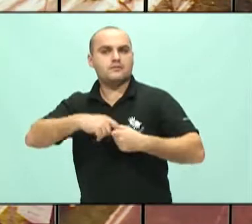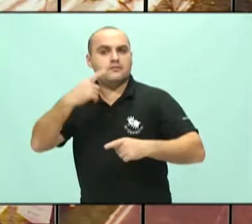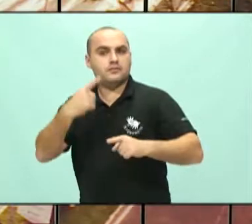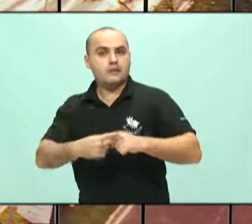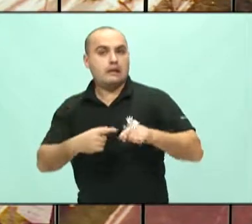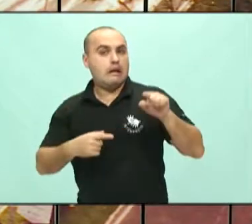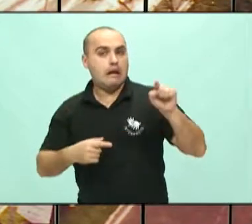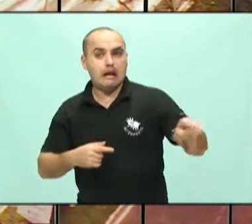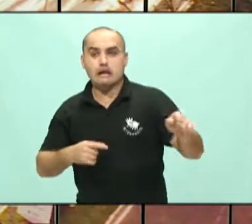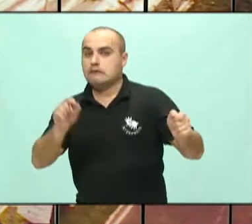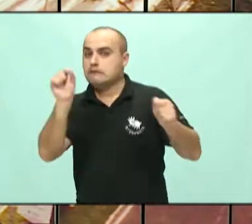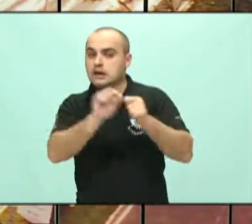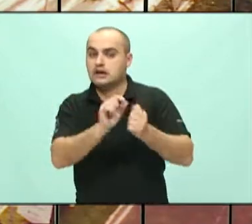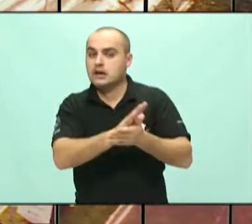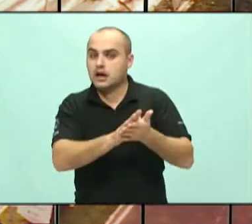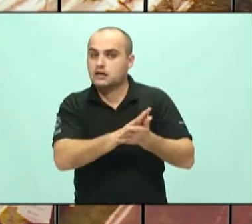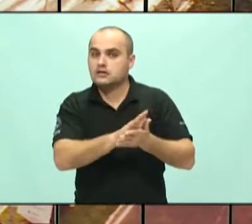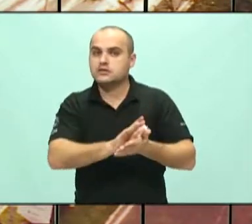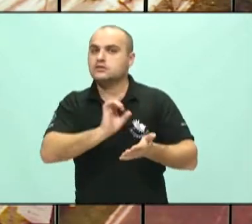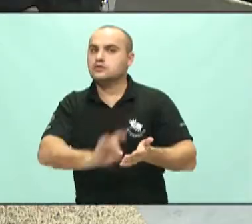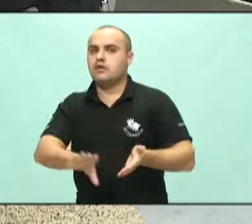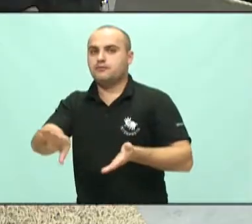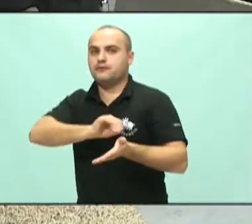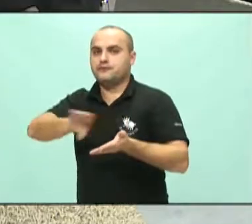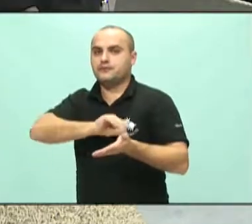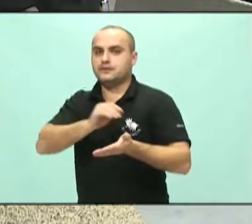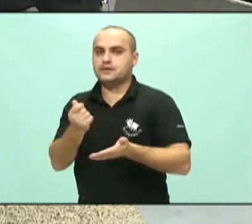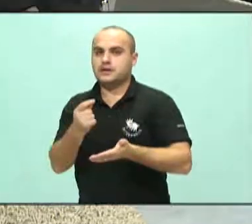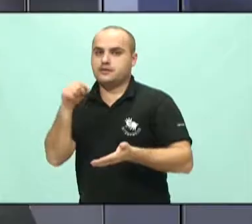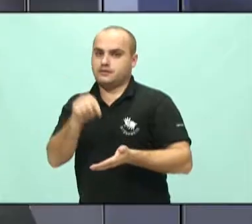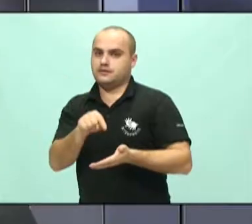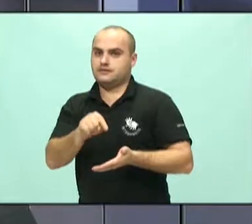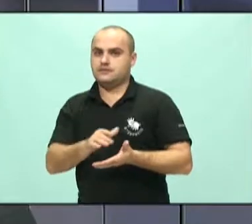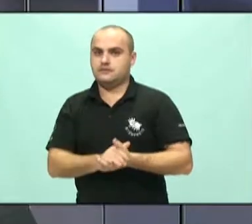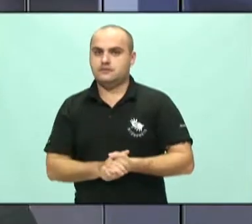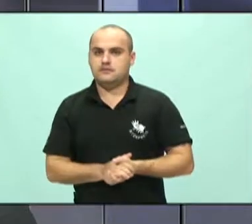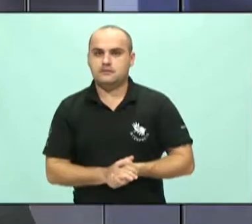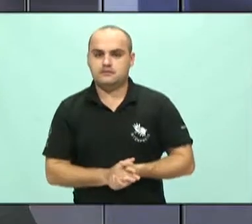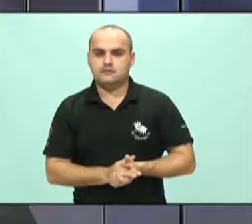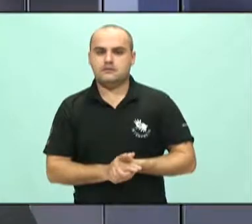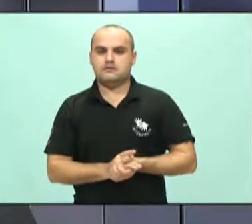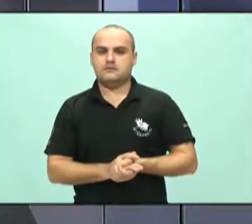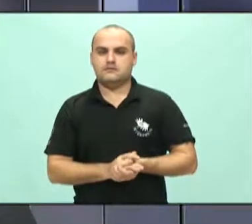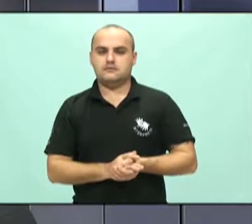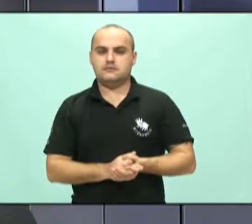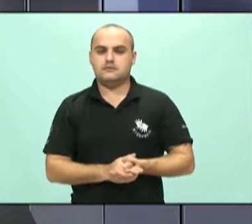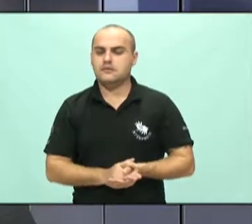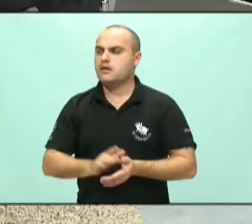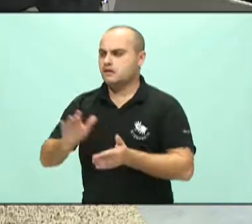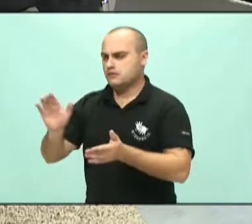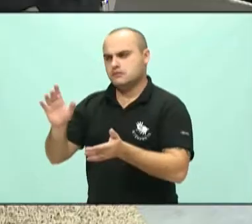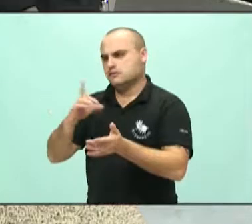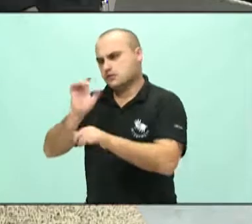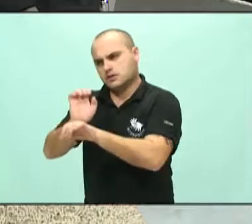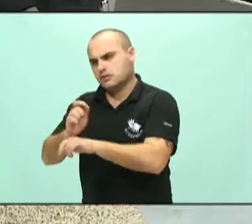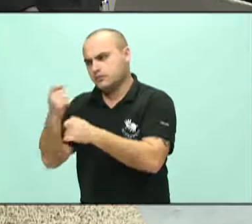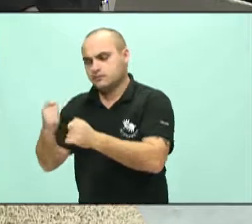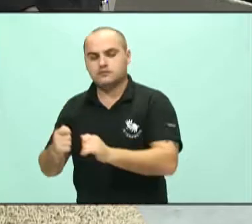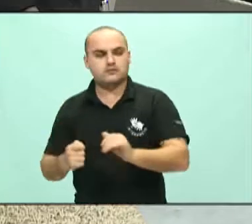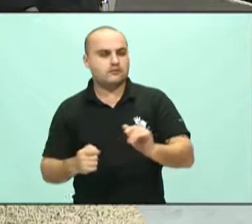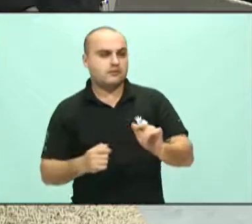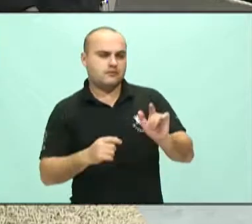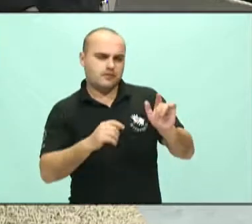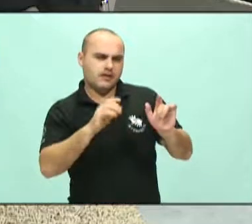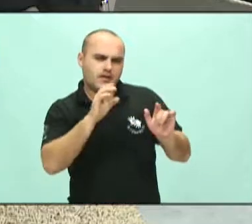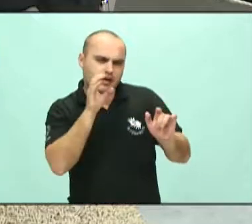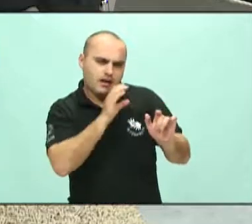não fizeram nada. Ao contrário, levaram daqui. O Estado tem o dever de fazer desenvolver todas as regiões. O senhor me permite? Claro, continuamos depois. Nós temos